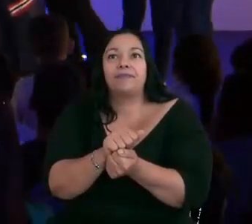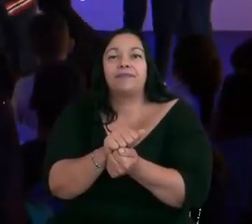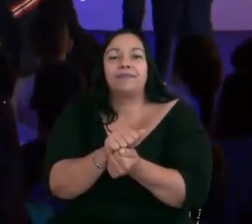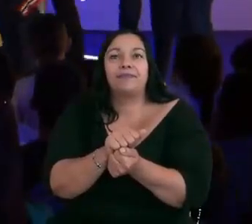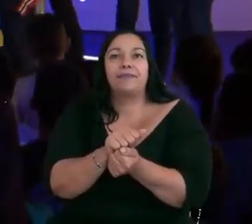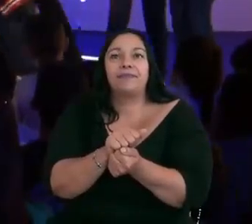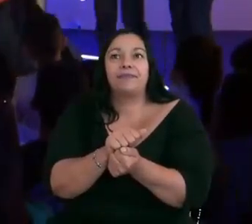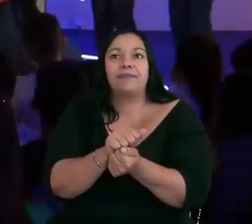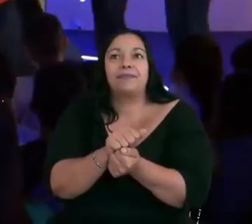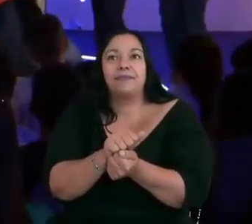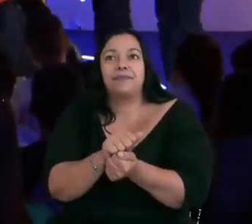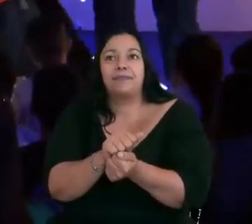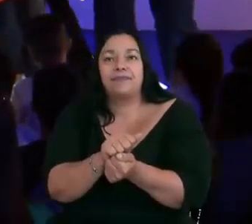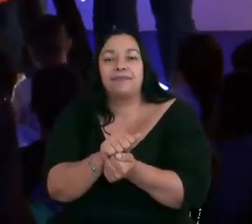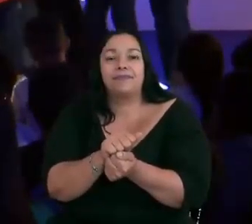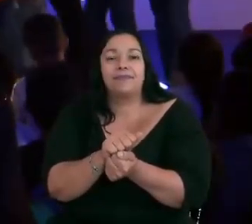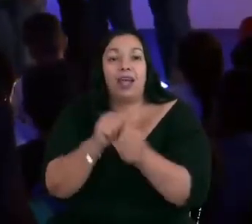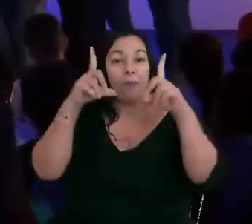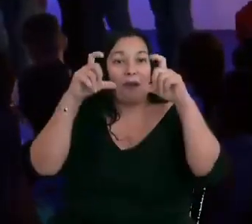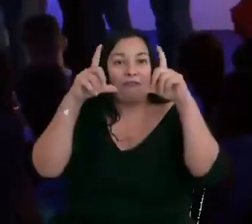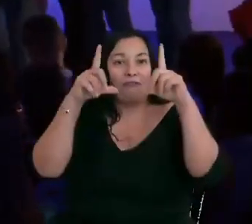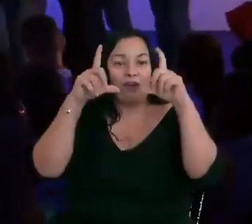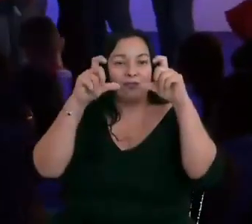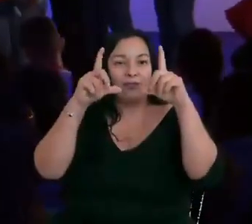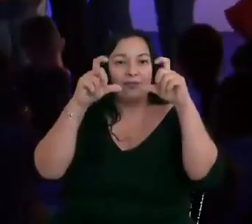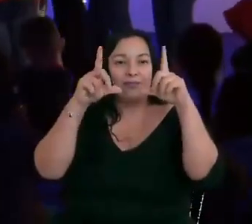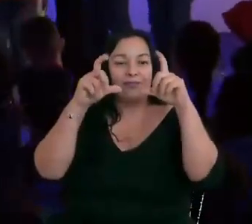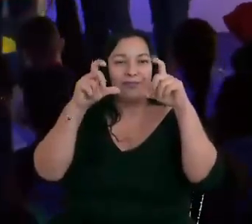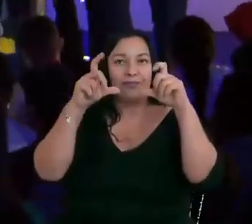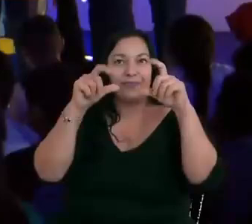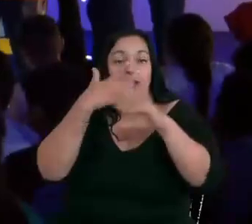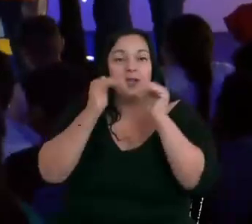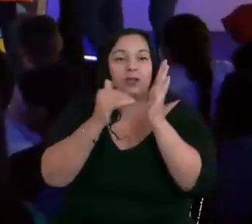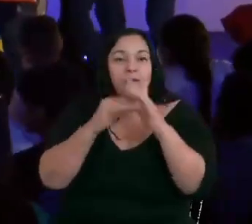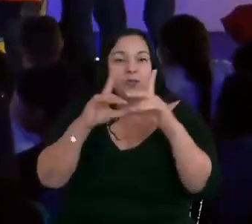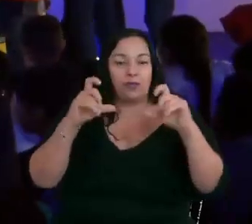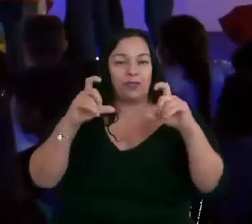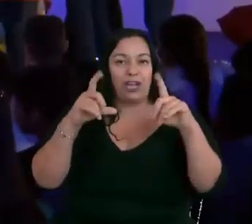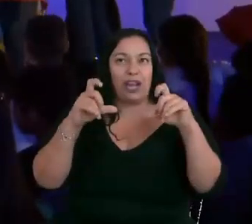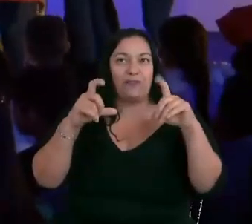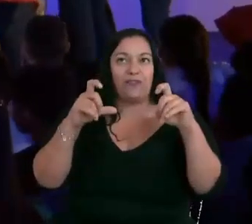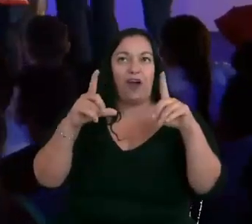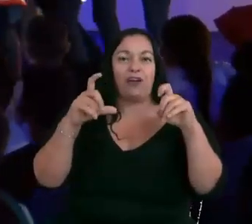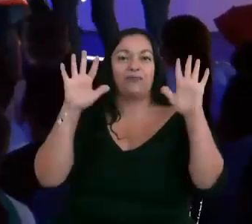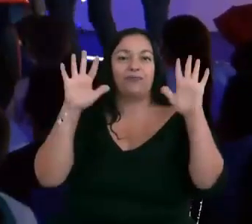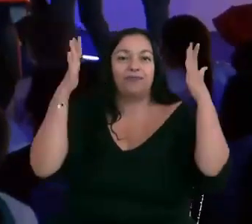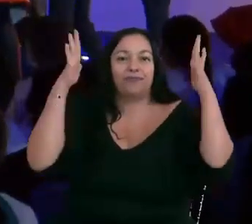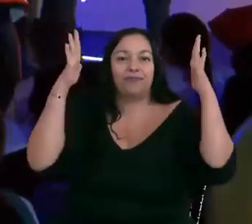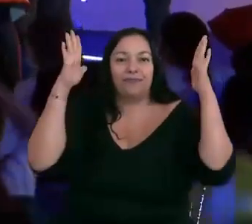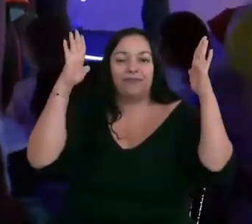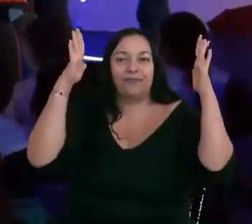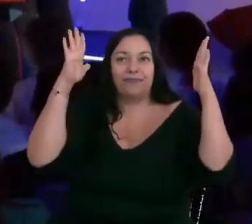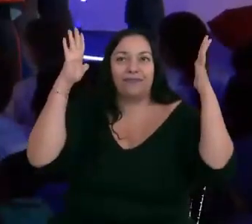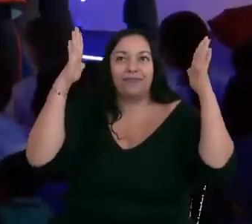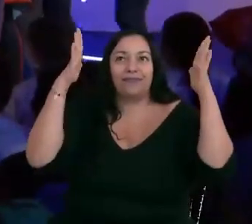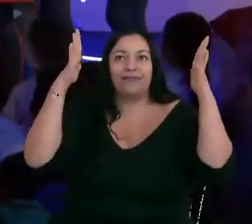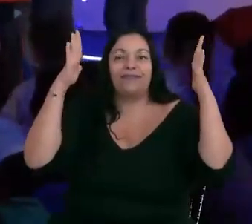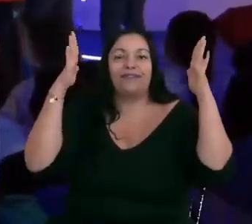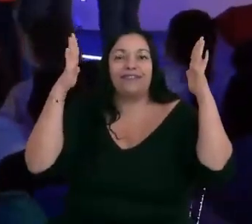lá? Vamos! Vem aqui. Aqui, ó, vamos tirar. Ó, todo mundo. Todo mundo com a mão para cima!